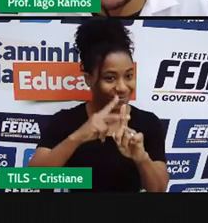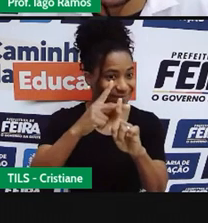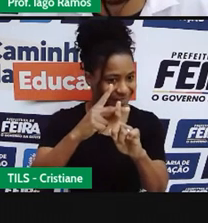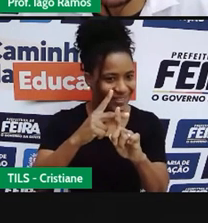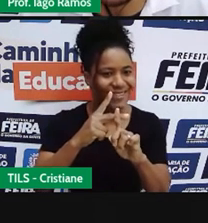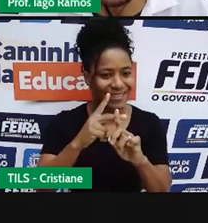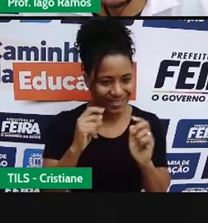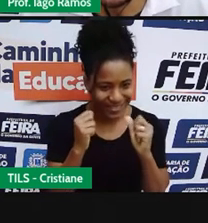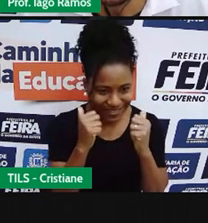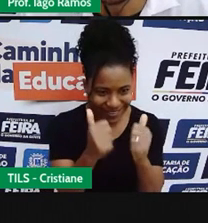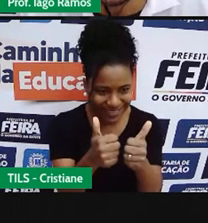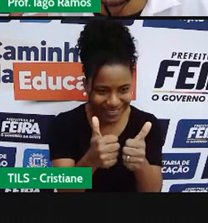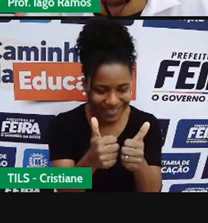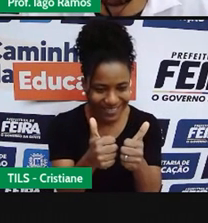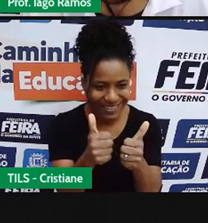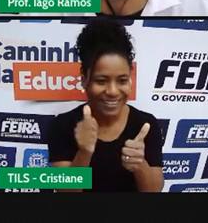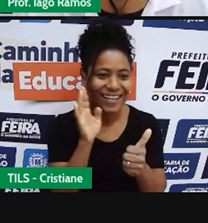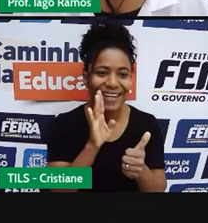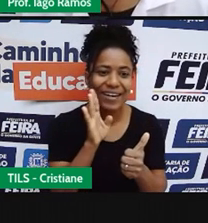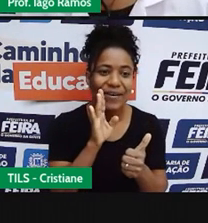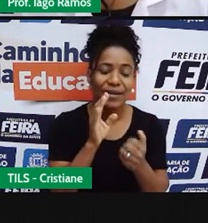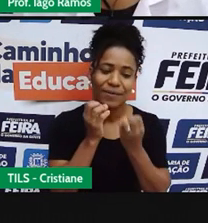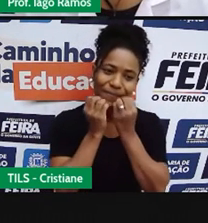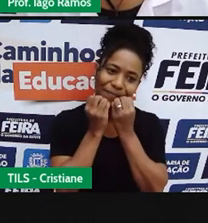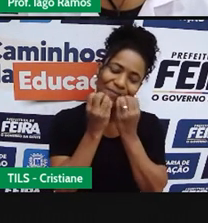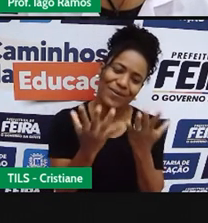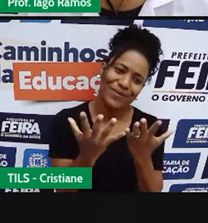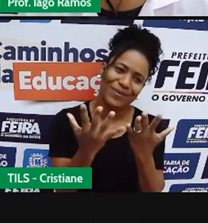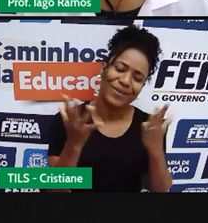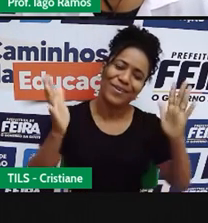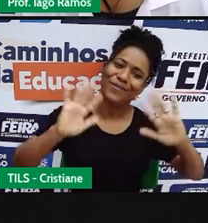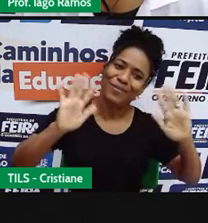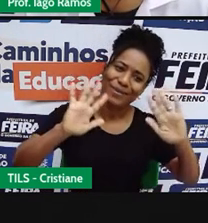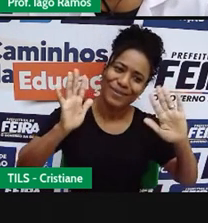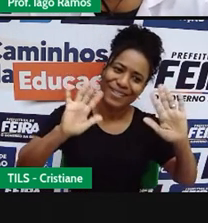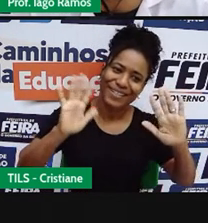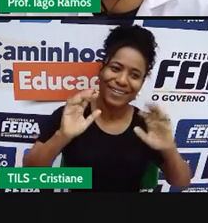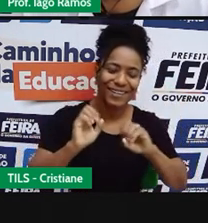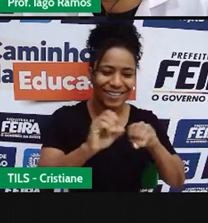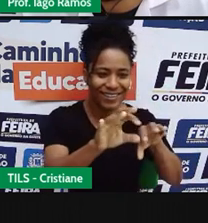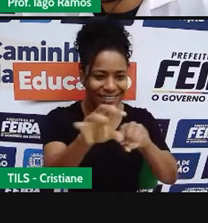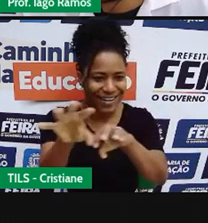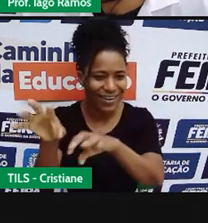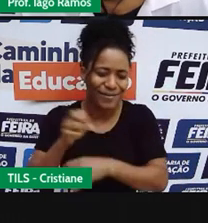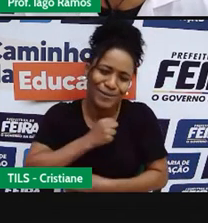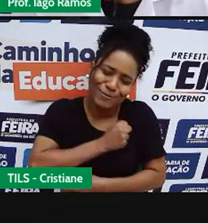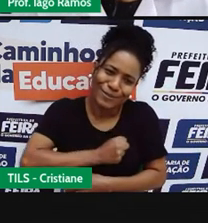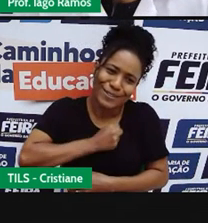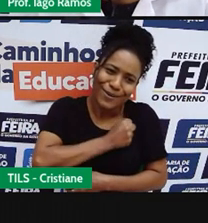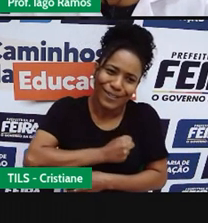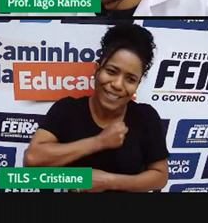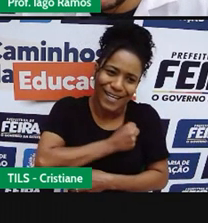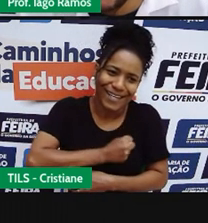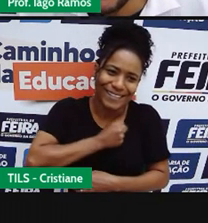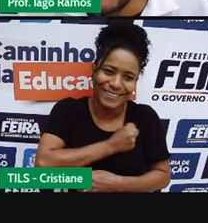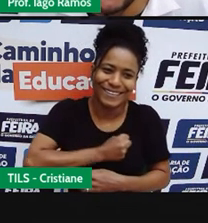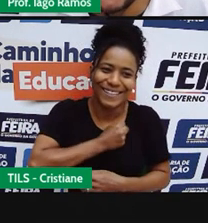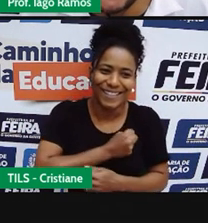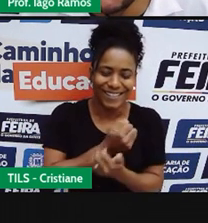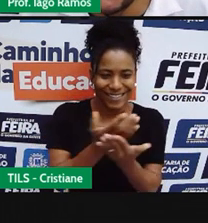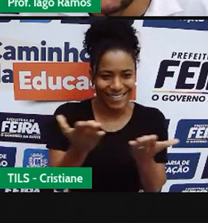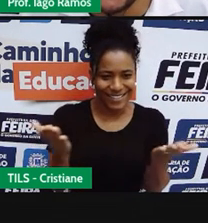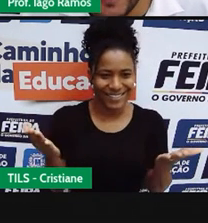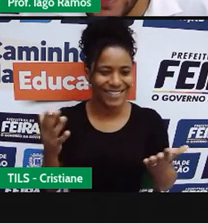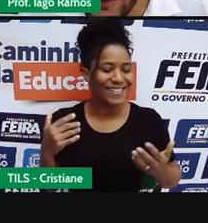tá bom? Bacana? Bom, e eu vou me despedindo dessa aula já com muita saudade e ansiedade para